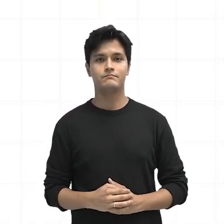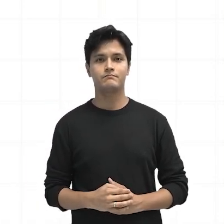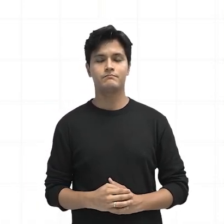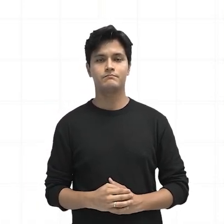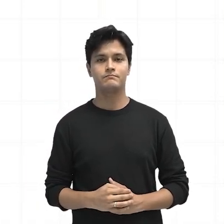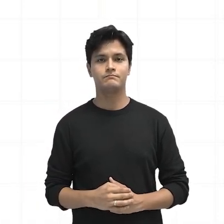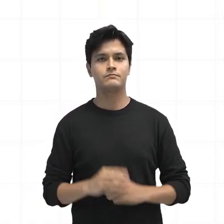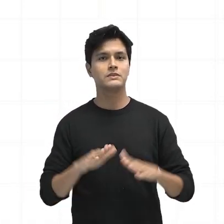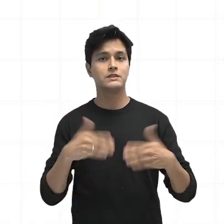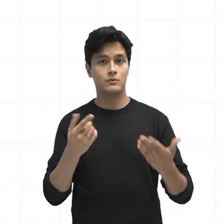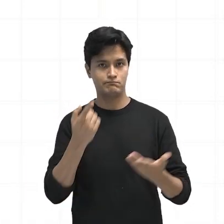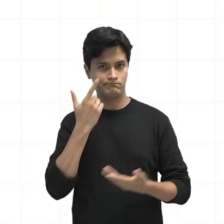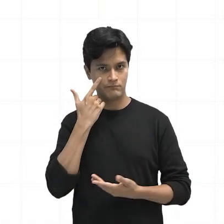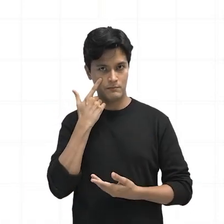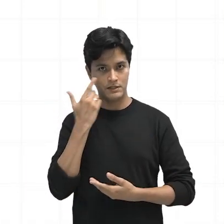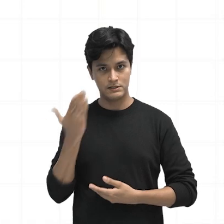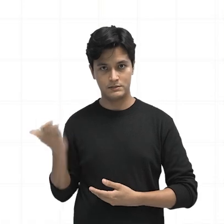reparem,